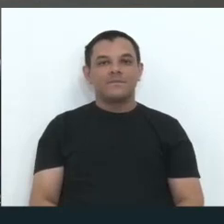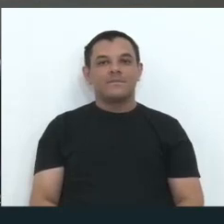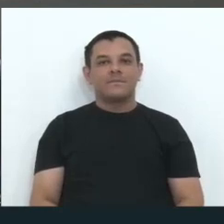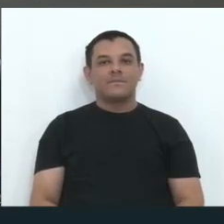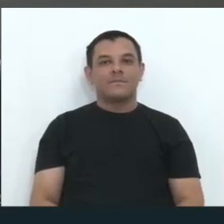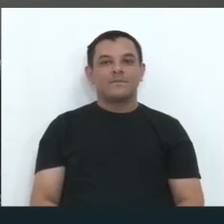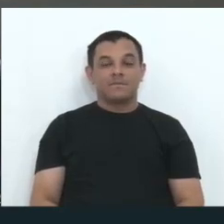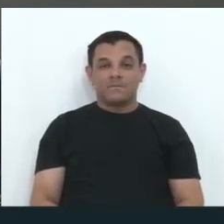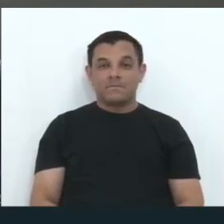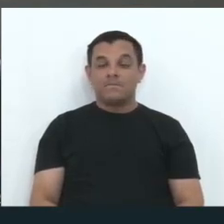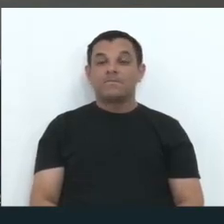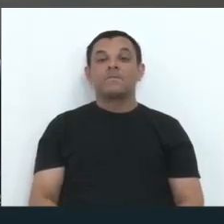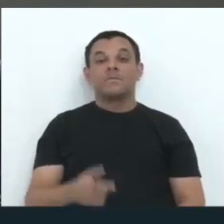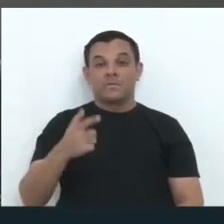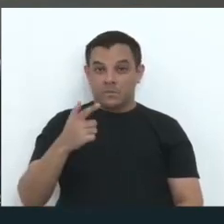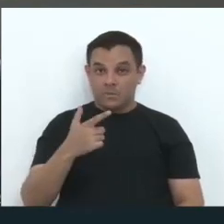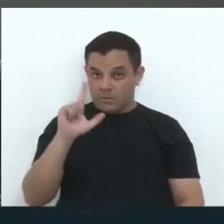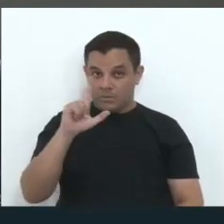Com a palavra...